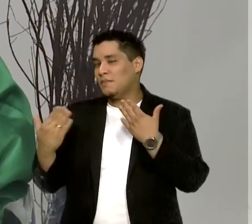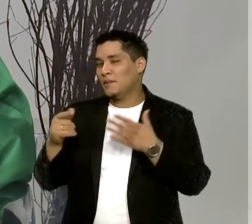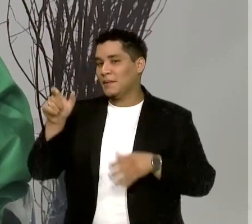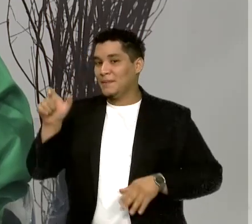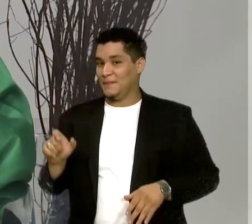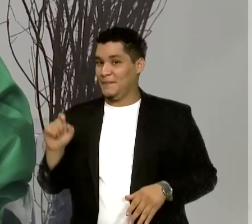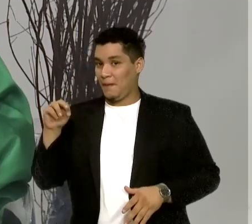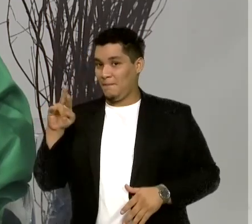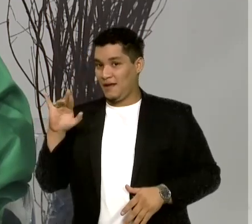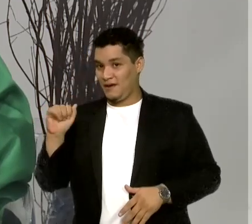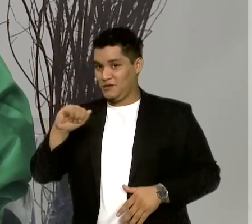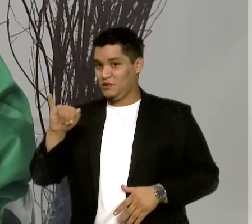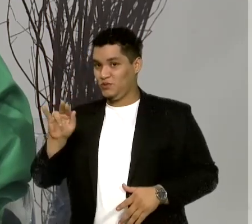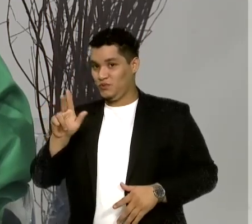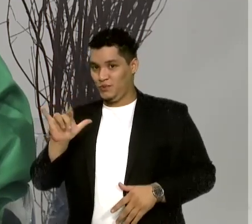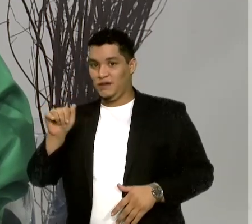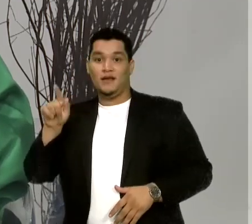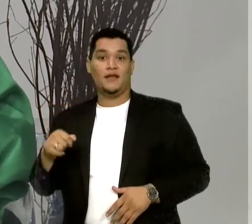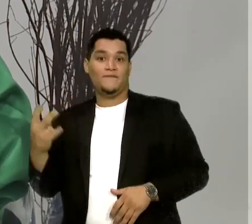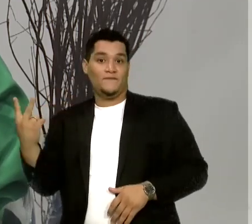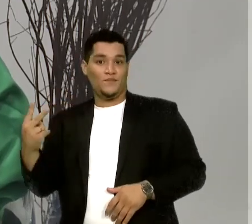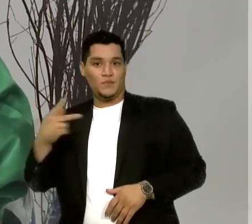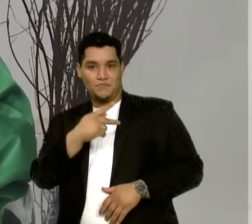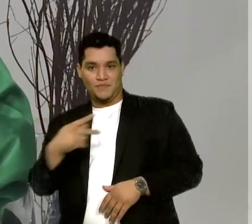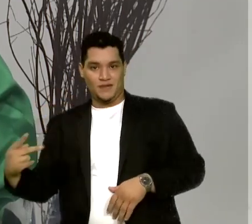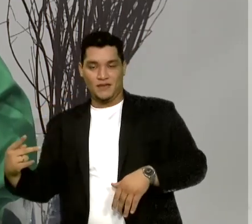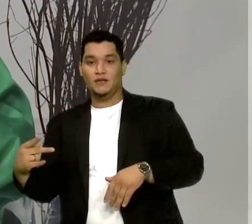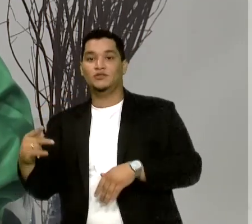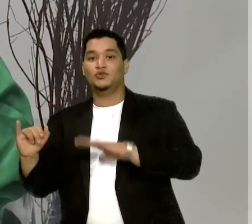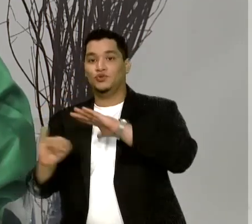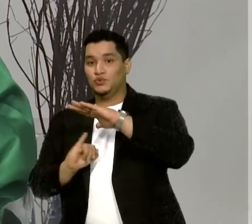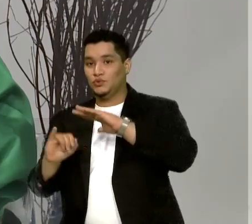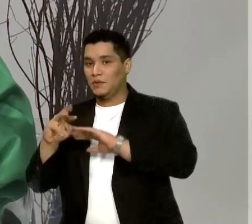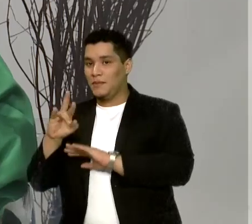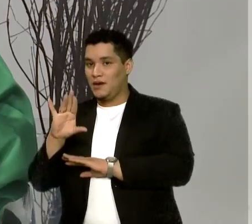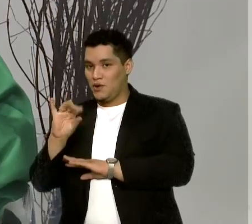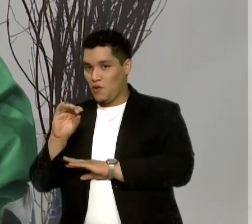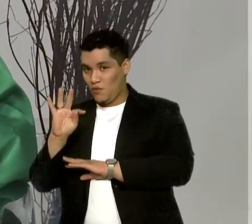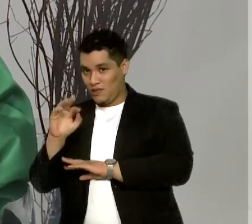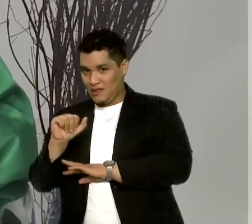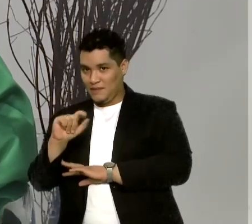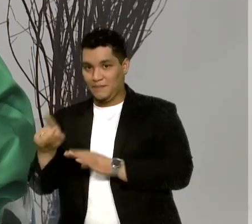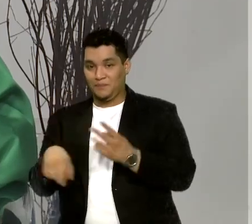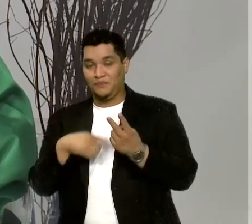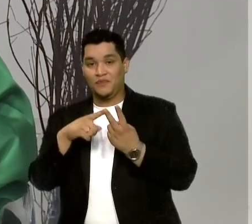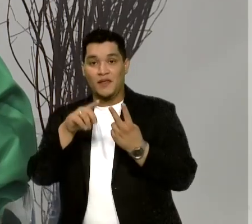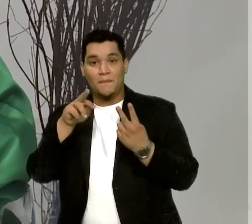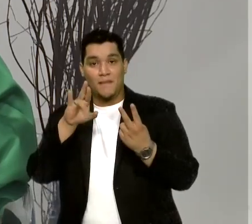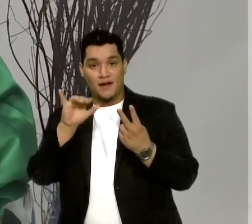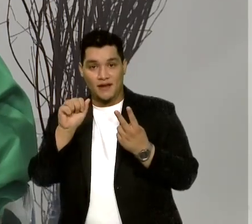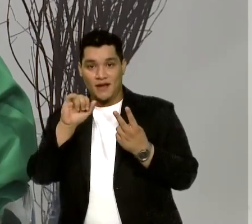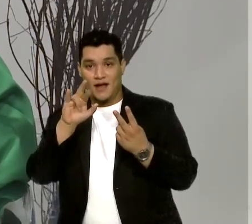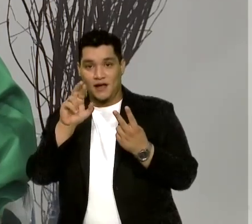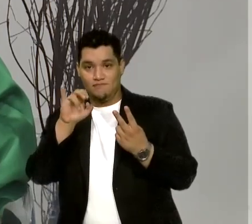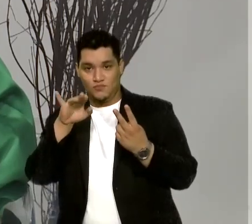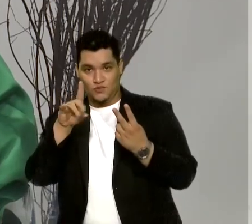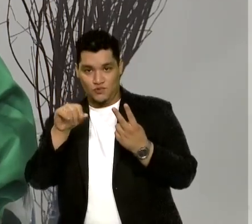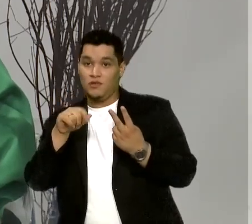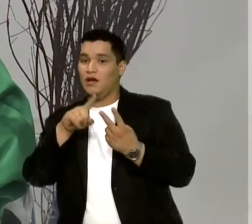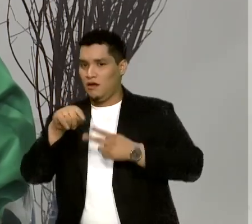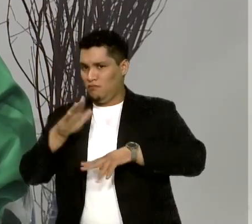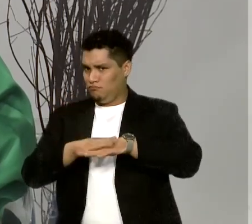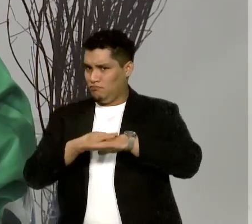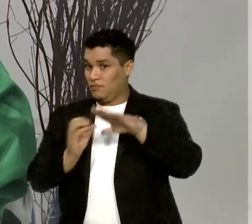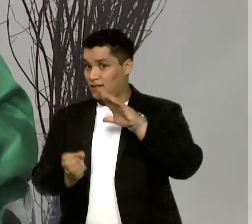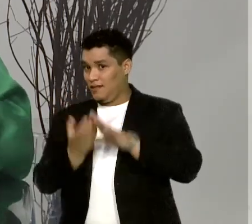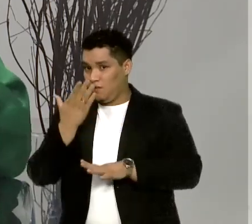que é vice-presidente do Instituto Maricota, e a Maria Raimunda Serra, diretora e cofundadora do projeto Mulheres em